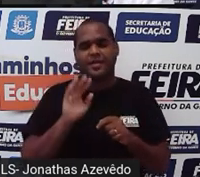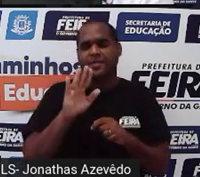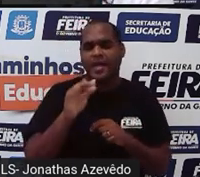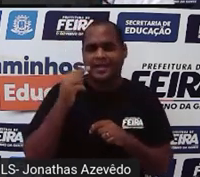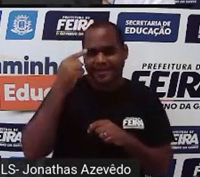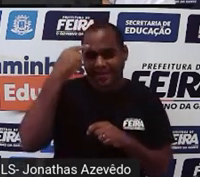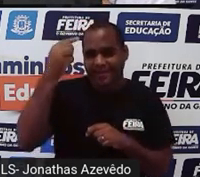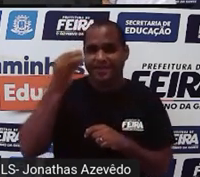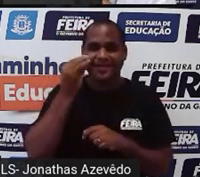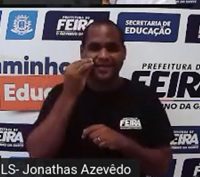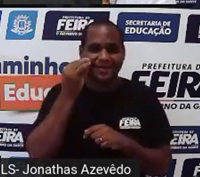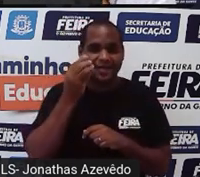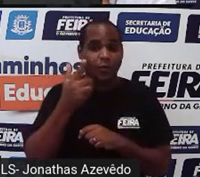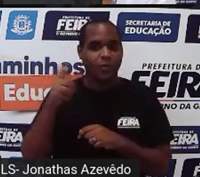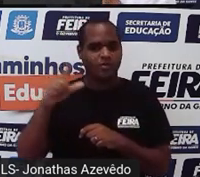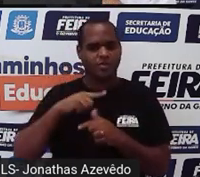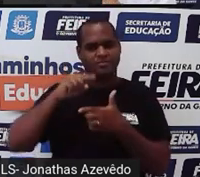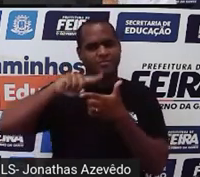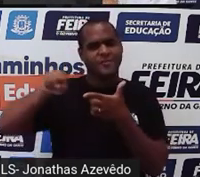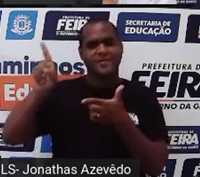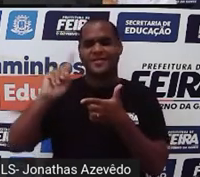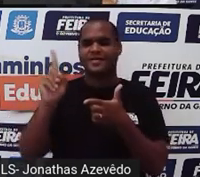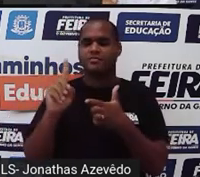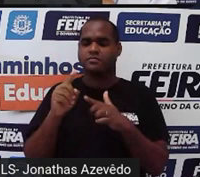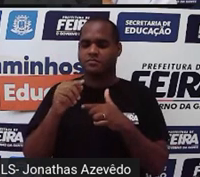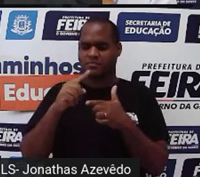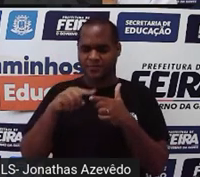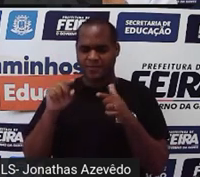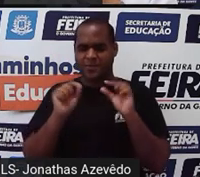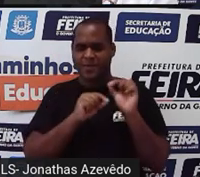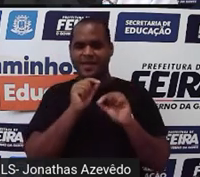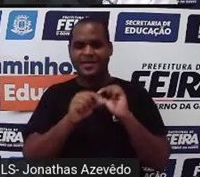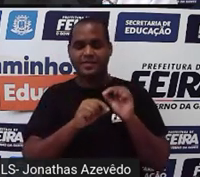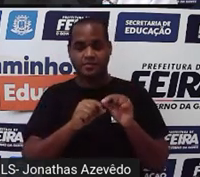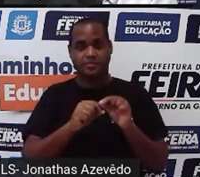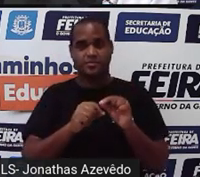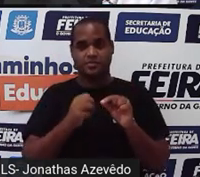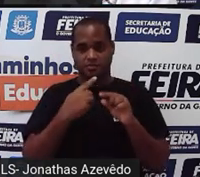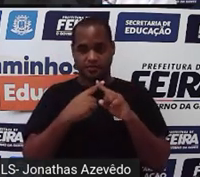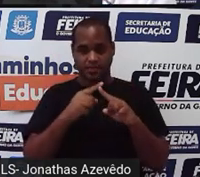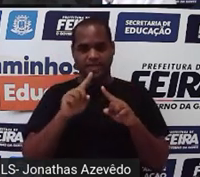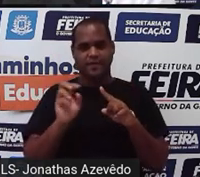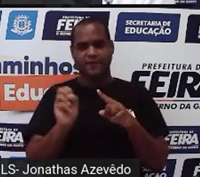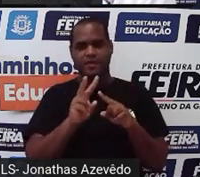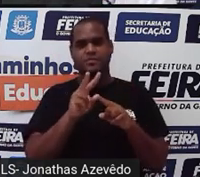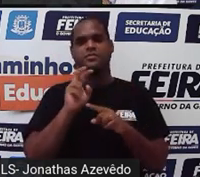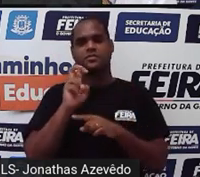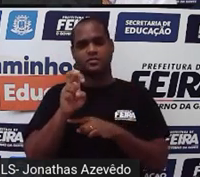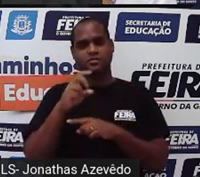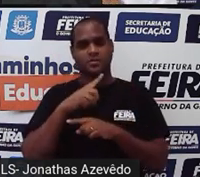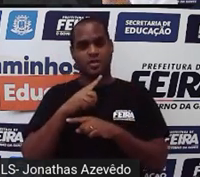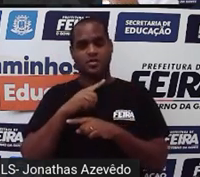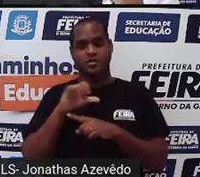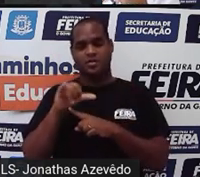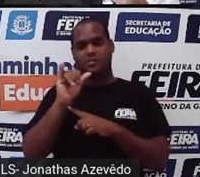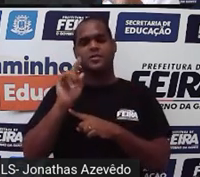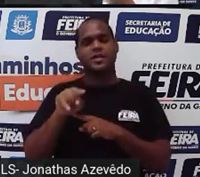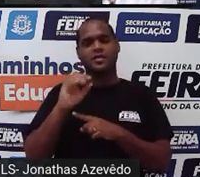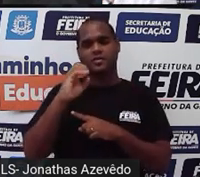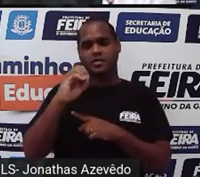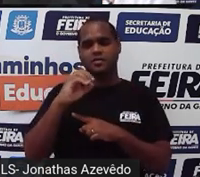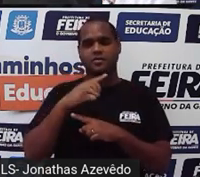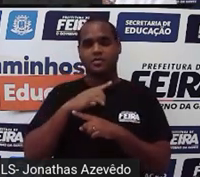vamos Verificar também o outro ali eu não tem problema a gente vai ver porque que não é x vale5 agora Y vale zero